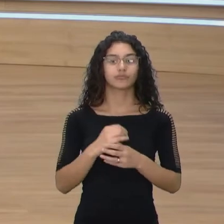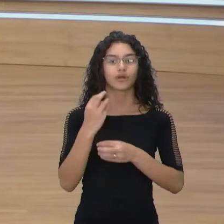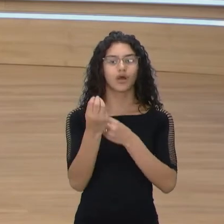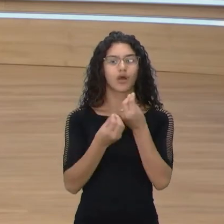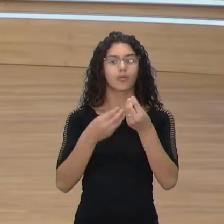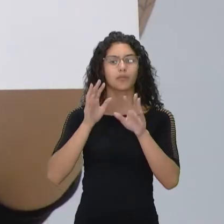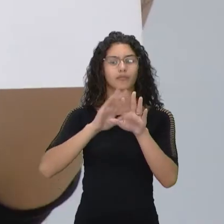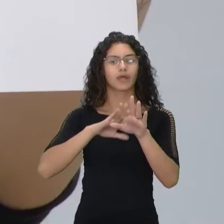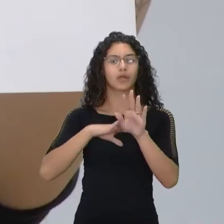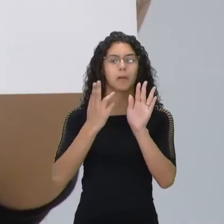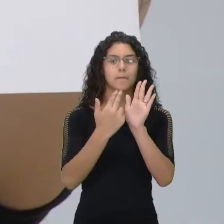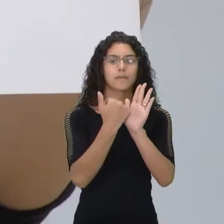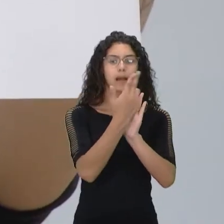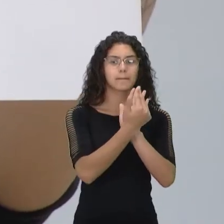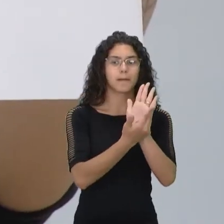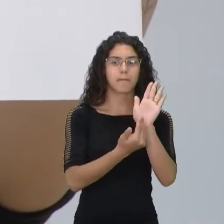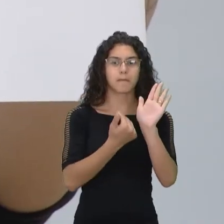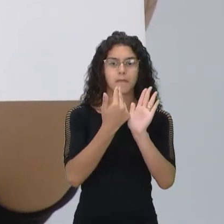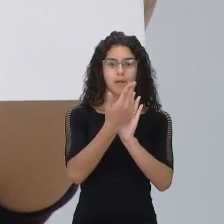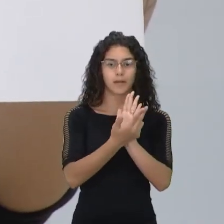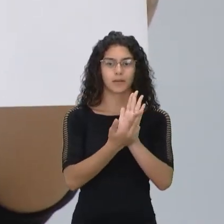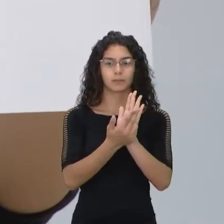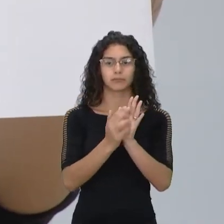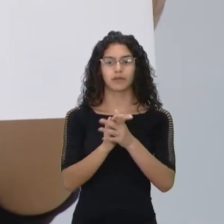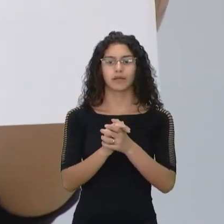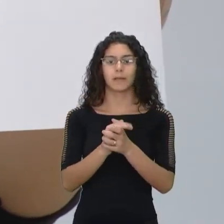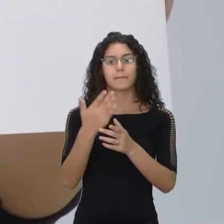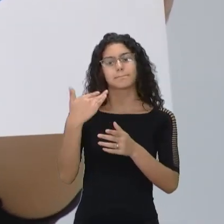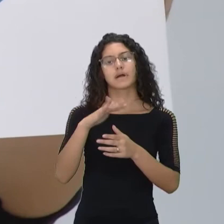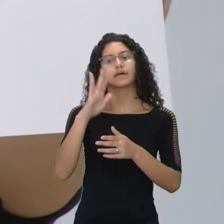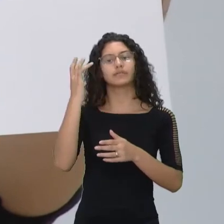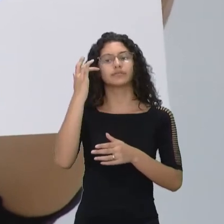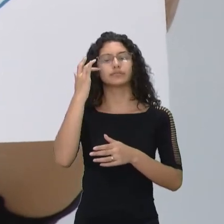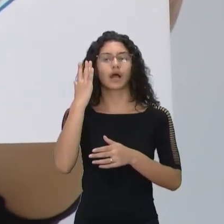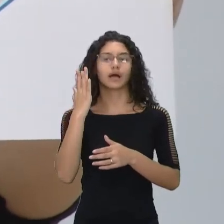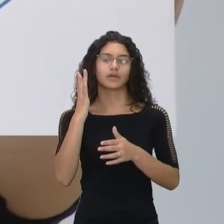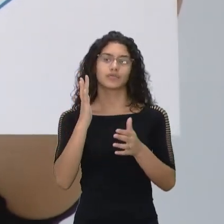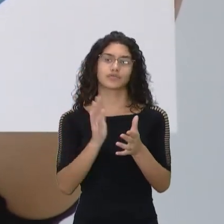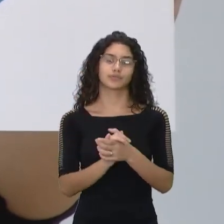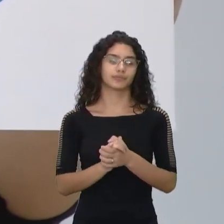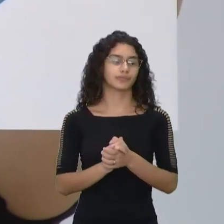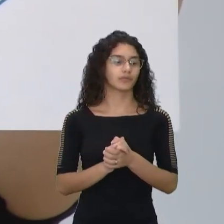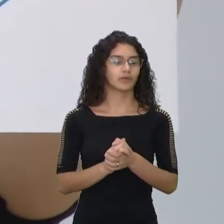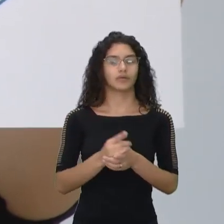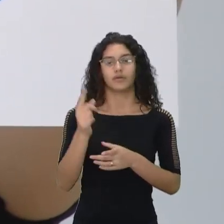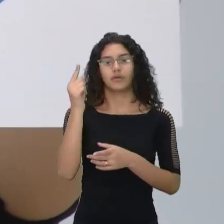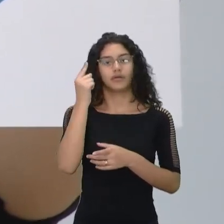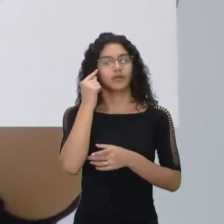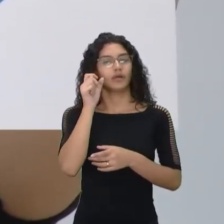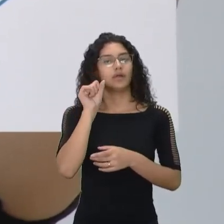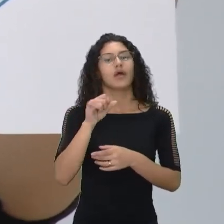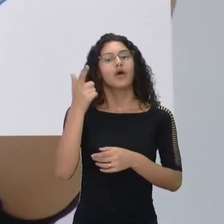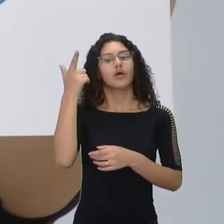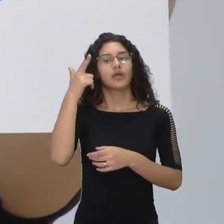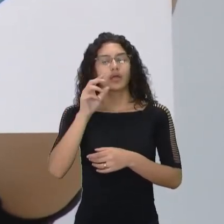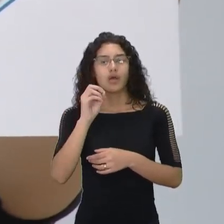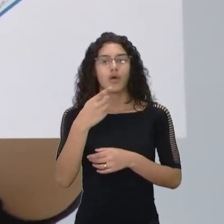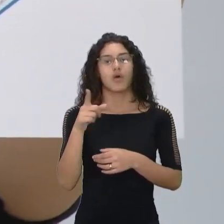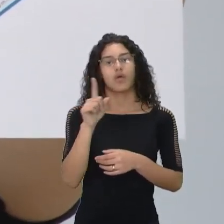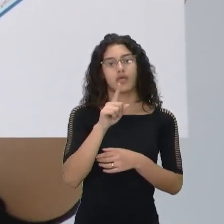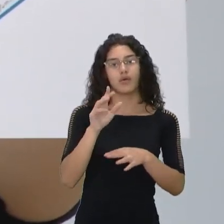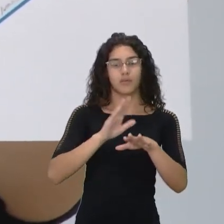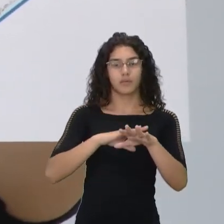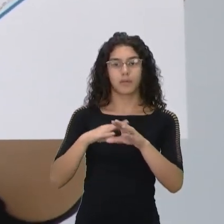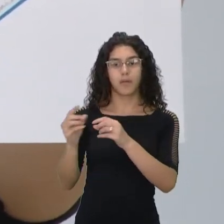ele redesenhou o mapa de Königsberg para que ficasse mais fácil, né, pensar se era possível, então, sair